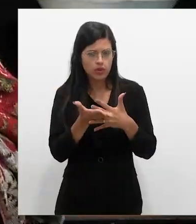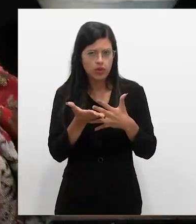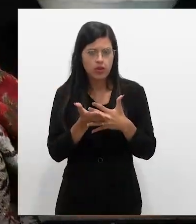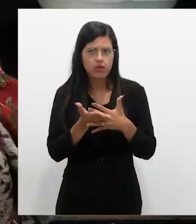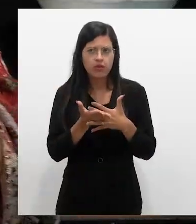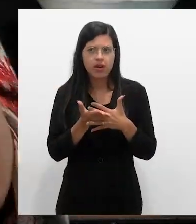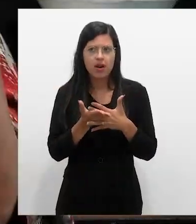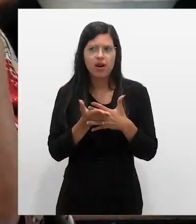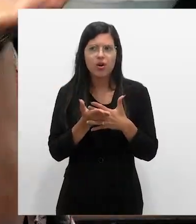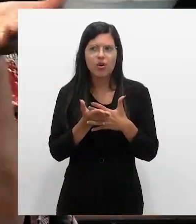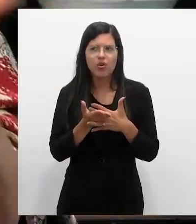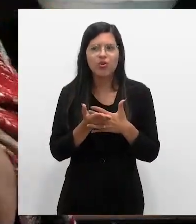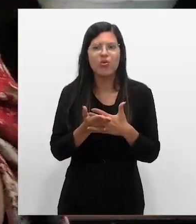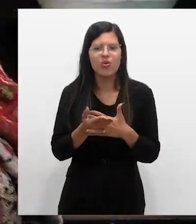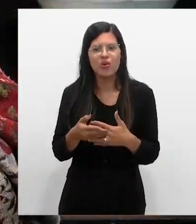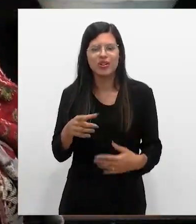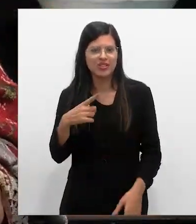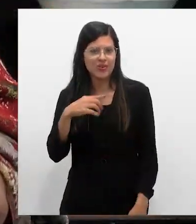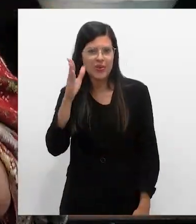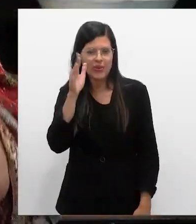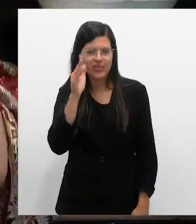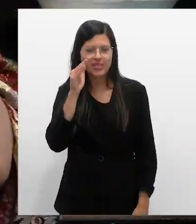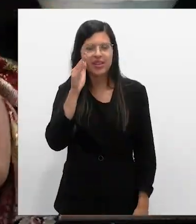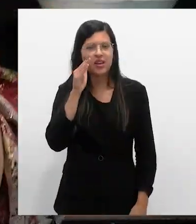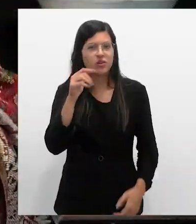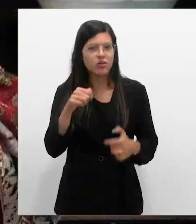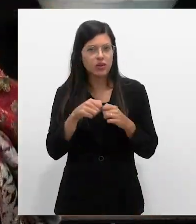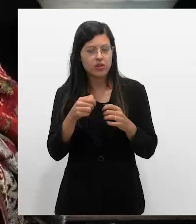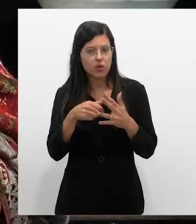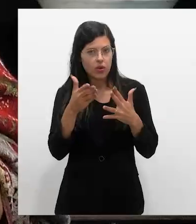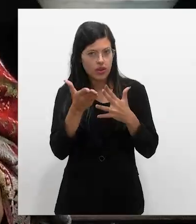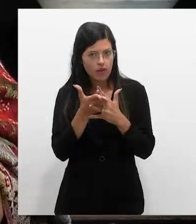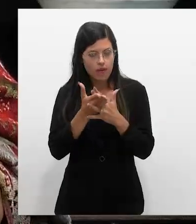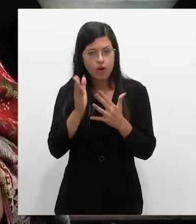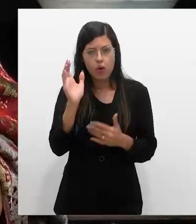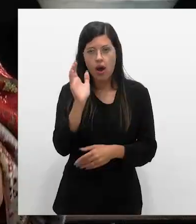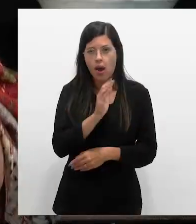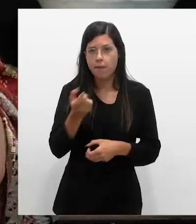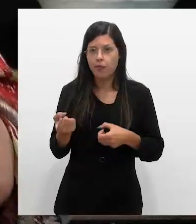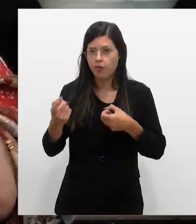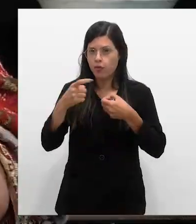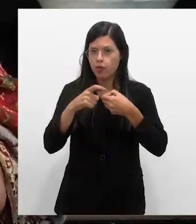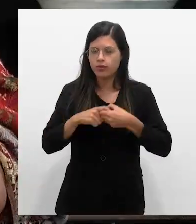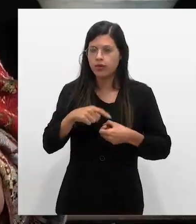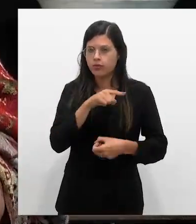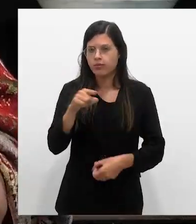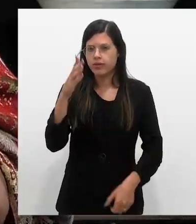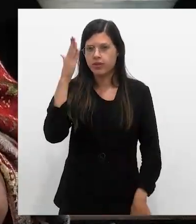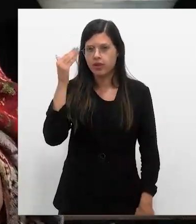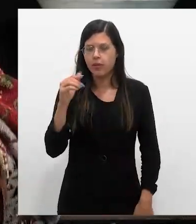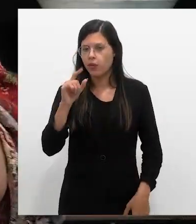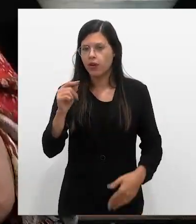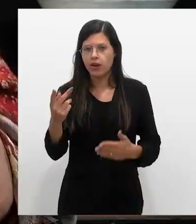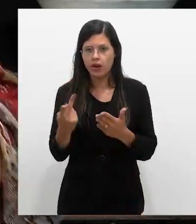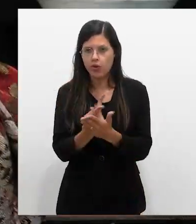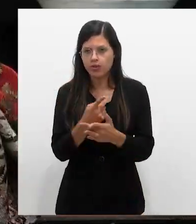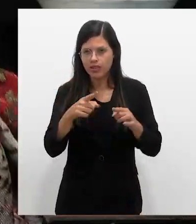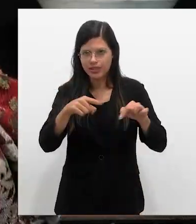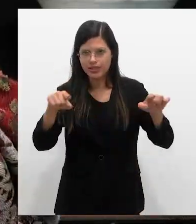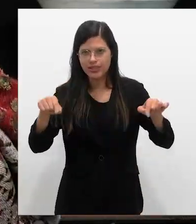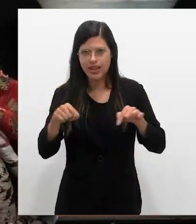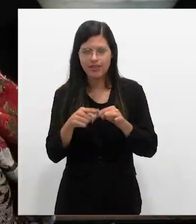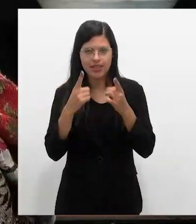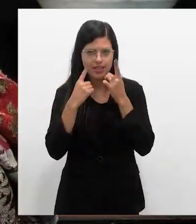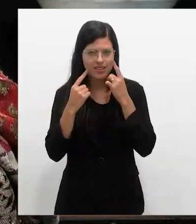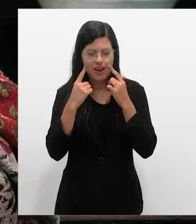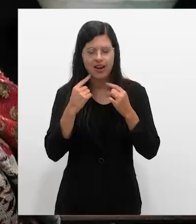um intervalo, não adianta a sua curiosidade, que nós vamos fazer um breve intervalo e voltamos já para vocês saberem o que